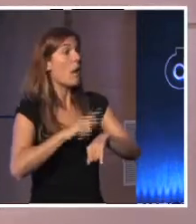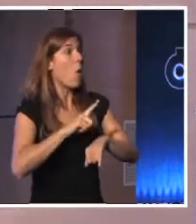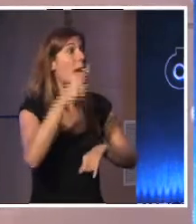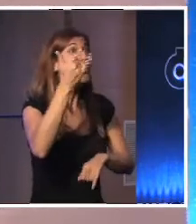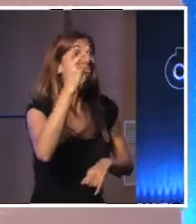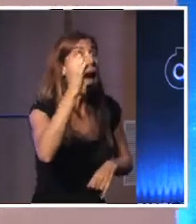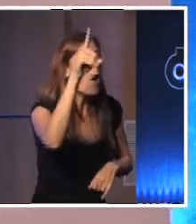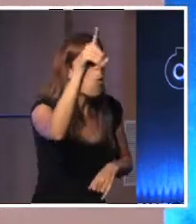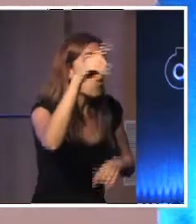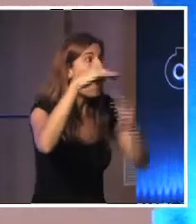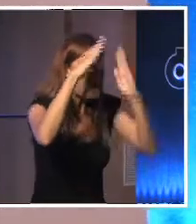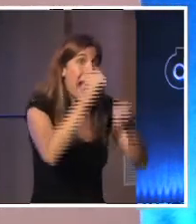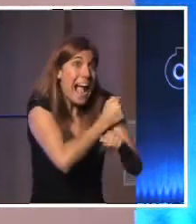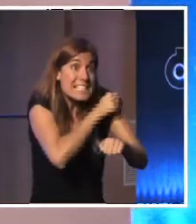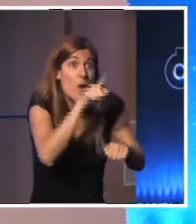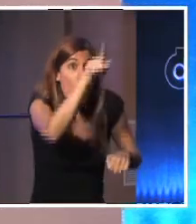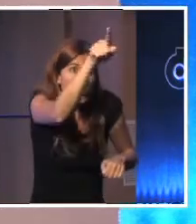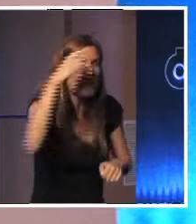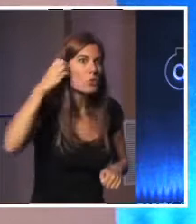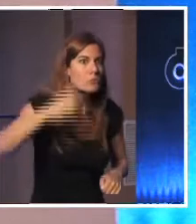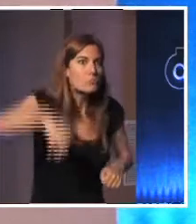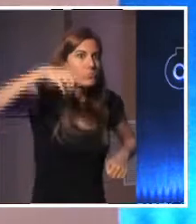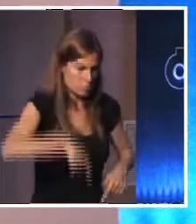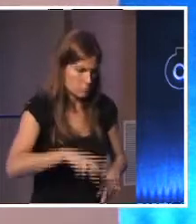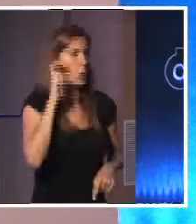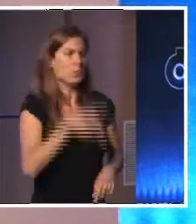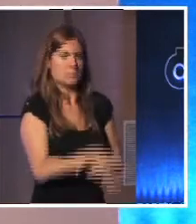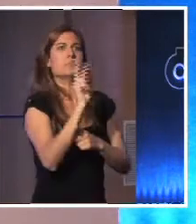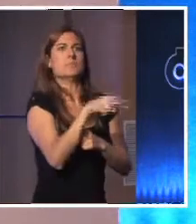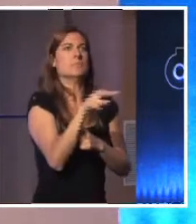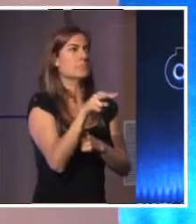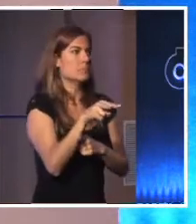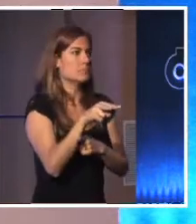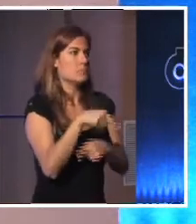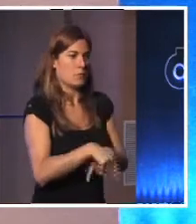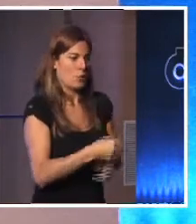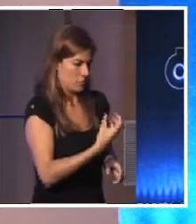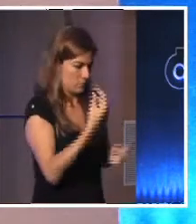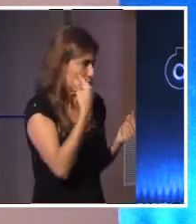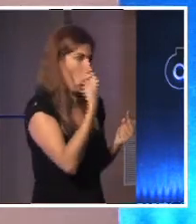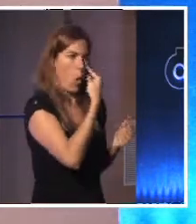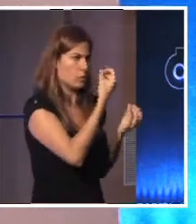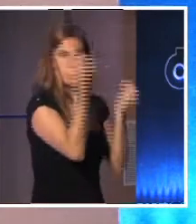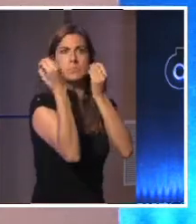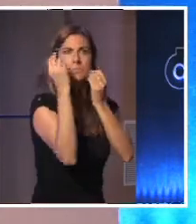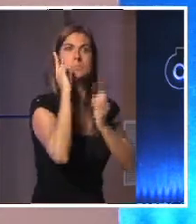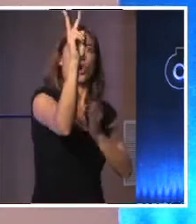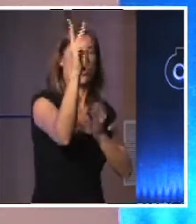telemóvel do Tiago dentro da casinha. Ela ouviu. Aí eu percebi porque ela direcionou imediatamente o sítio de onde veio o